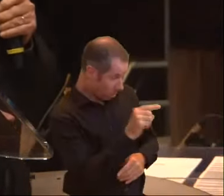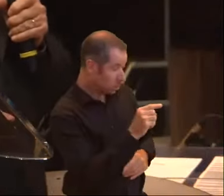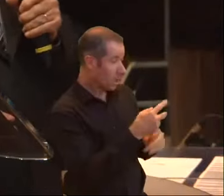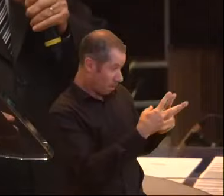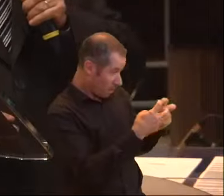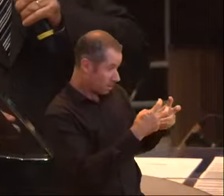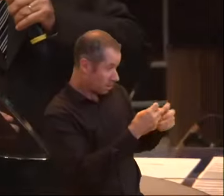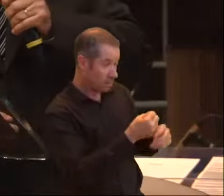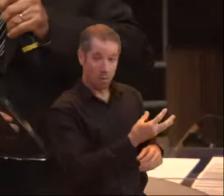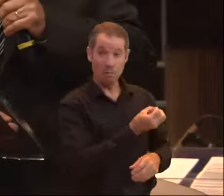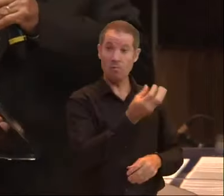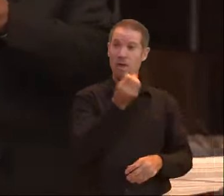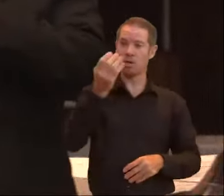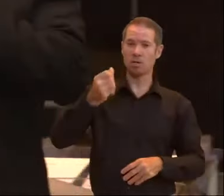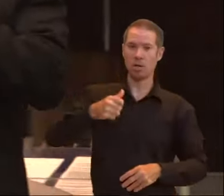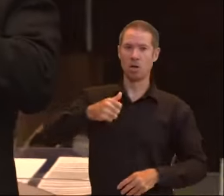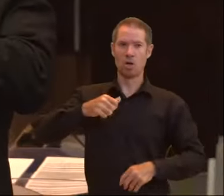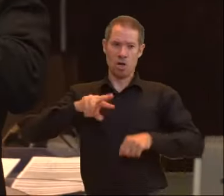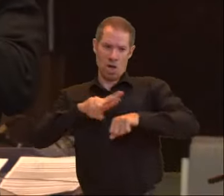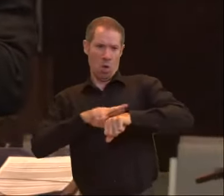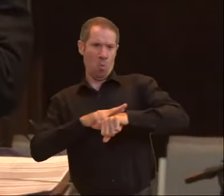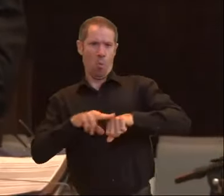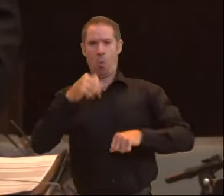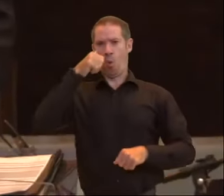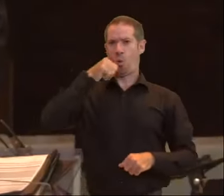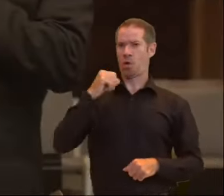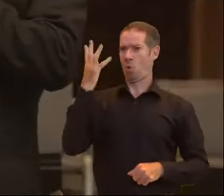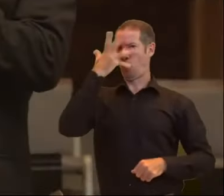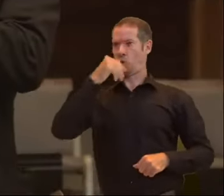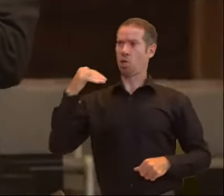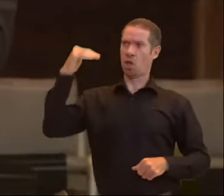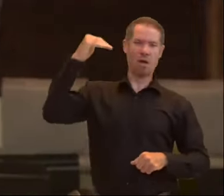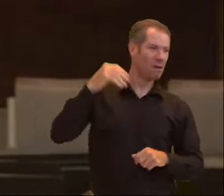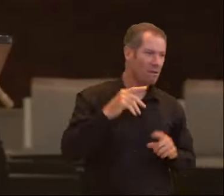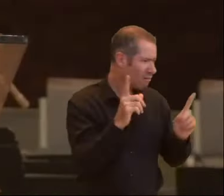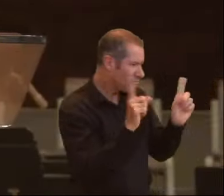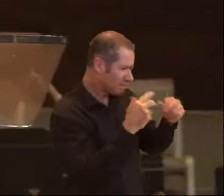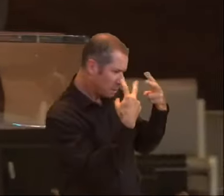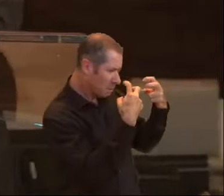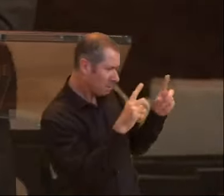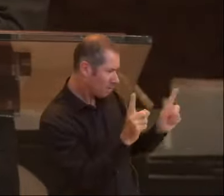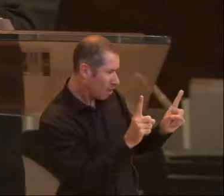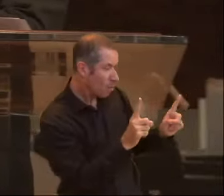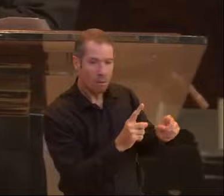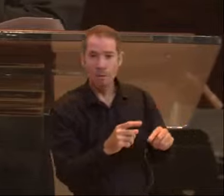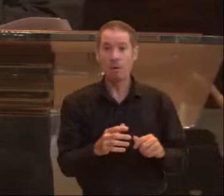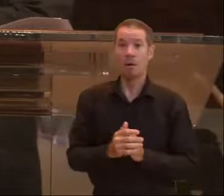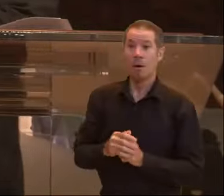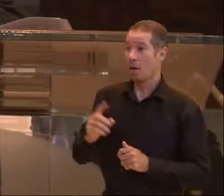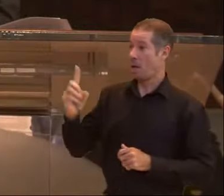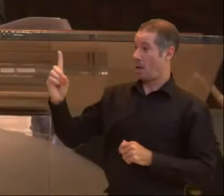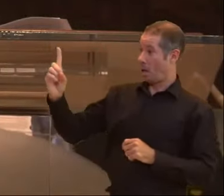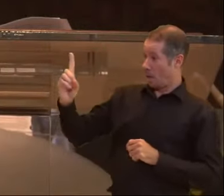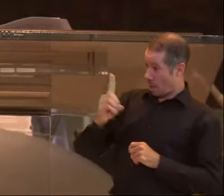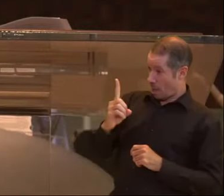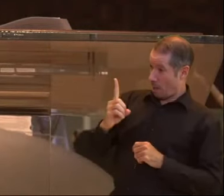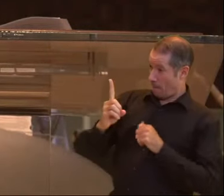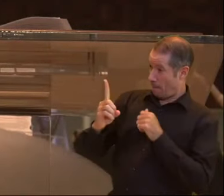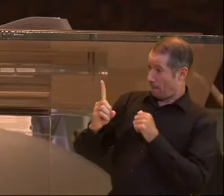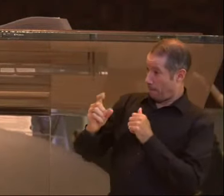que está viajando uma morena bonita dessa aí? Eu falei: não. Rapaz, ela parou na